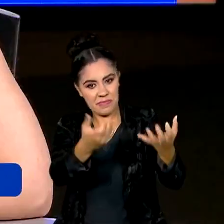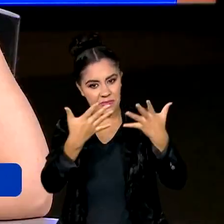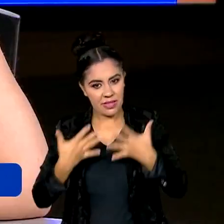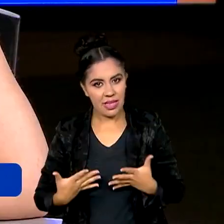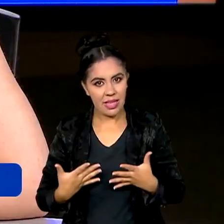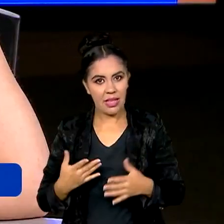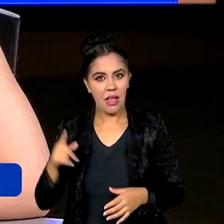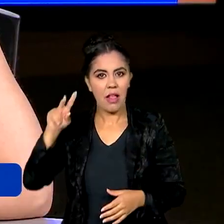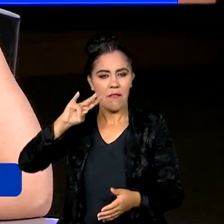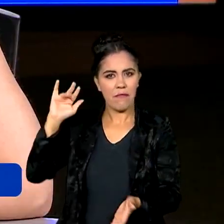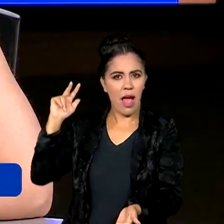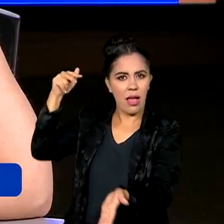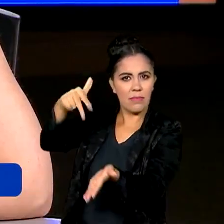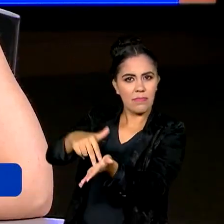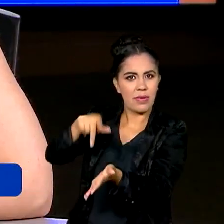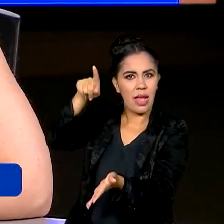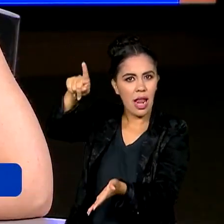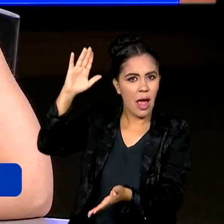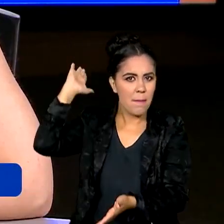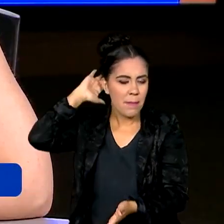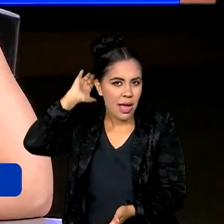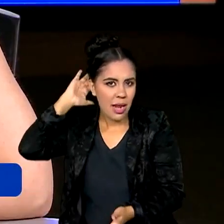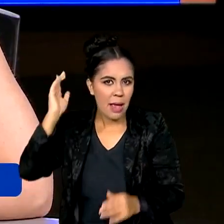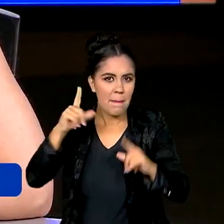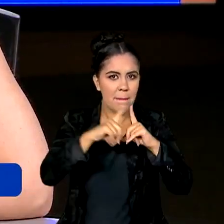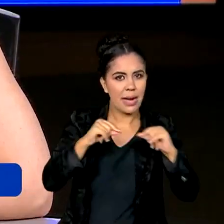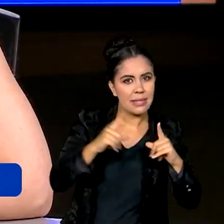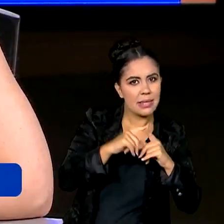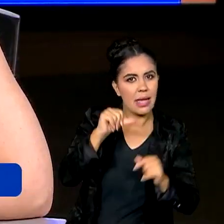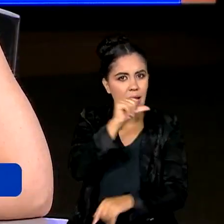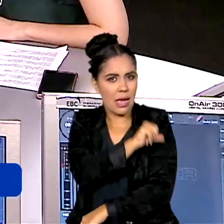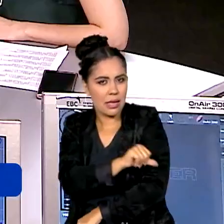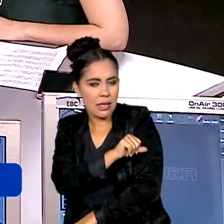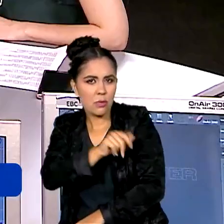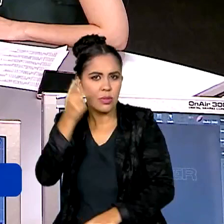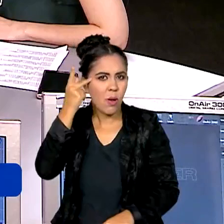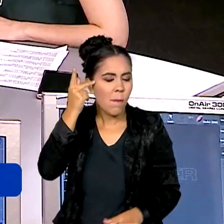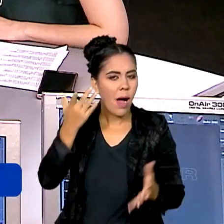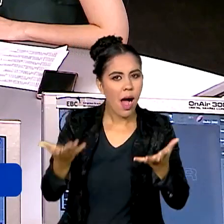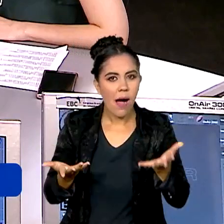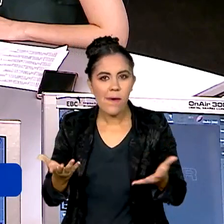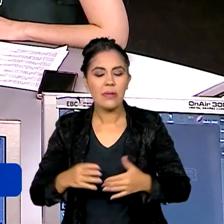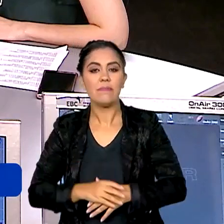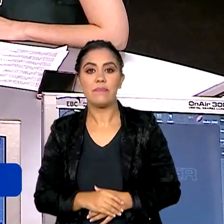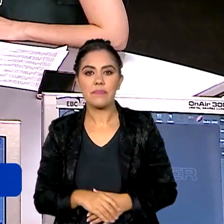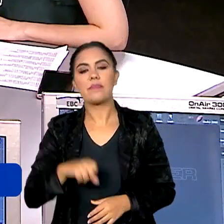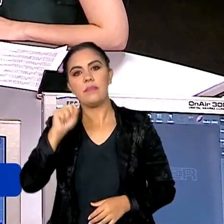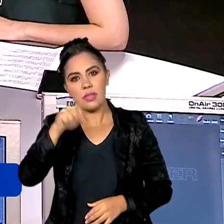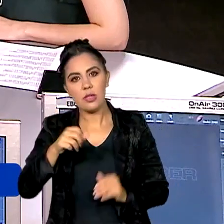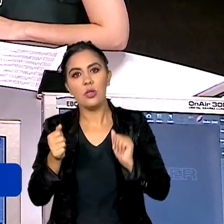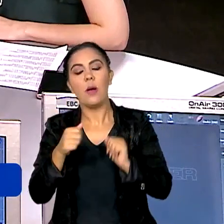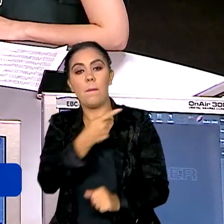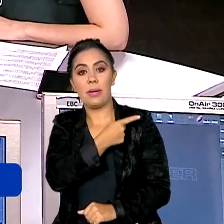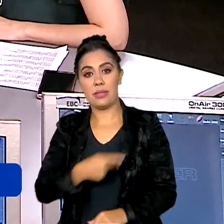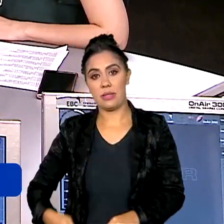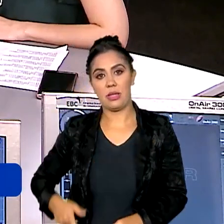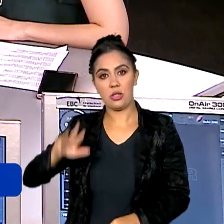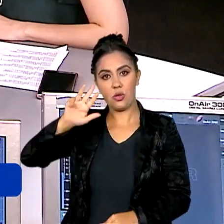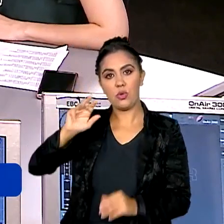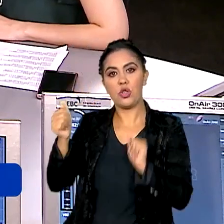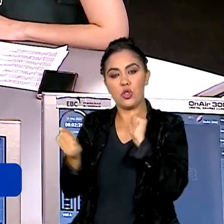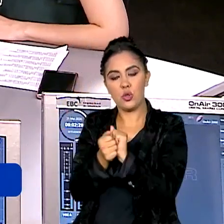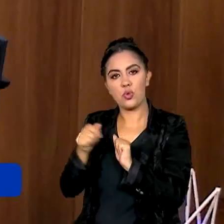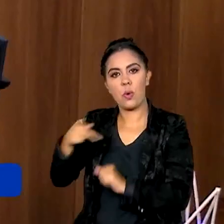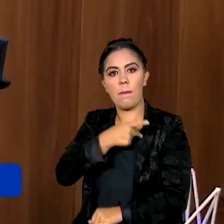por Belém, Brasília, Rio, São Paulo? Ele vai passar, o presidente estará com ele 3 dias, né? Terça,